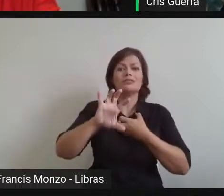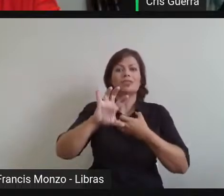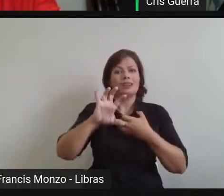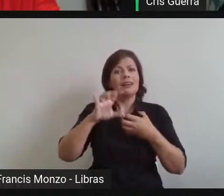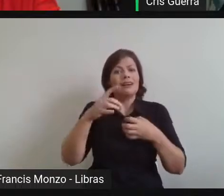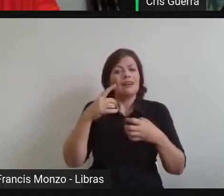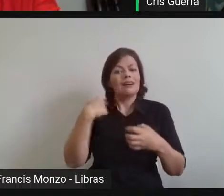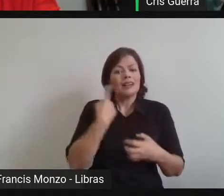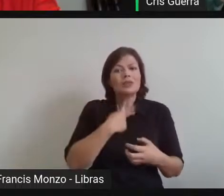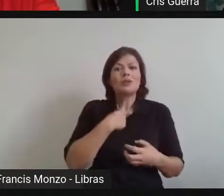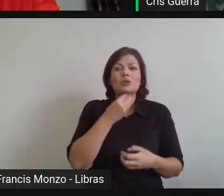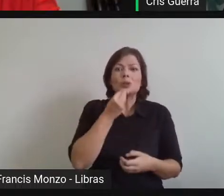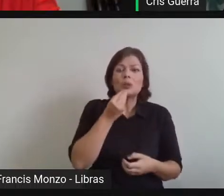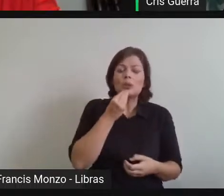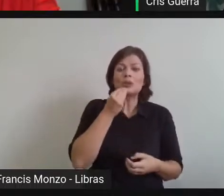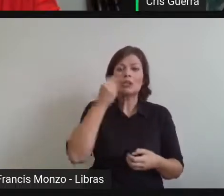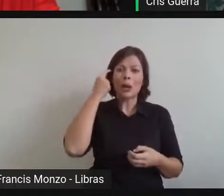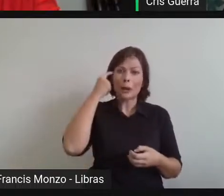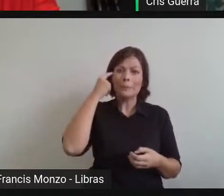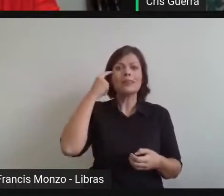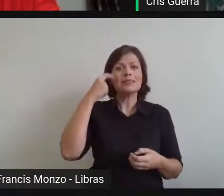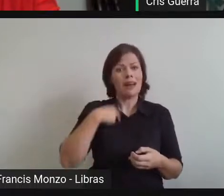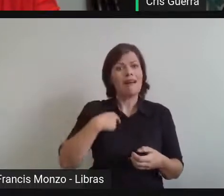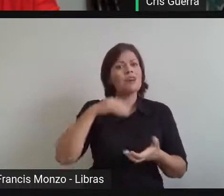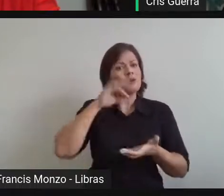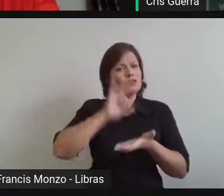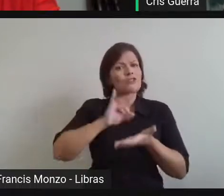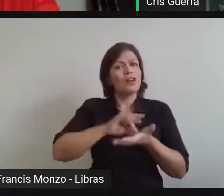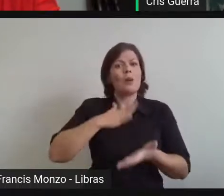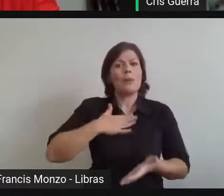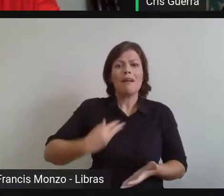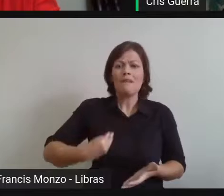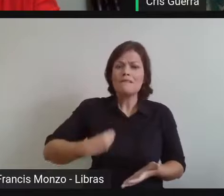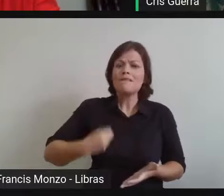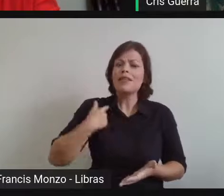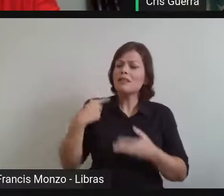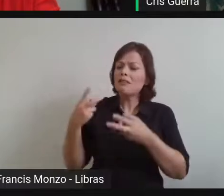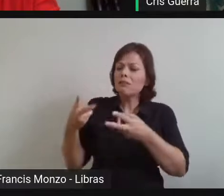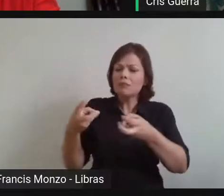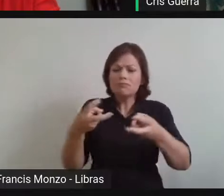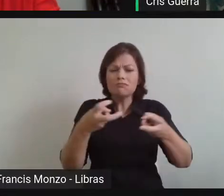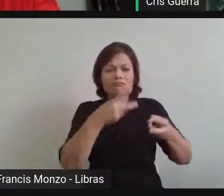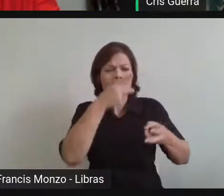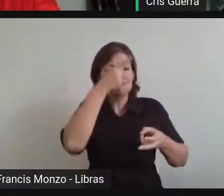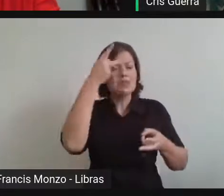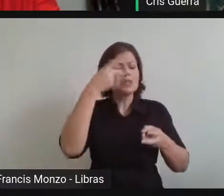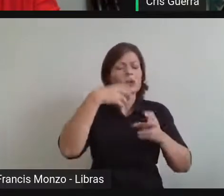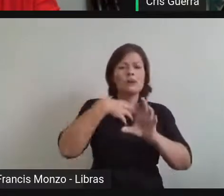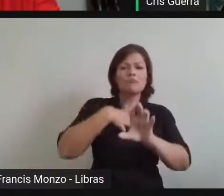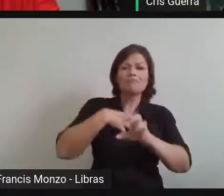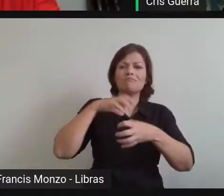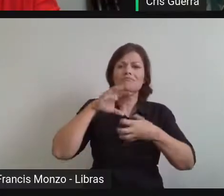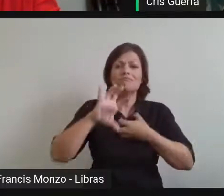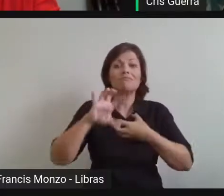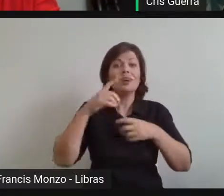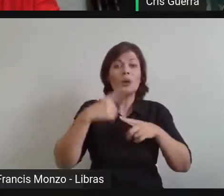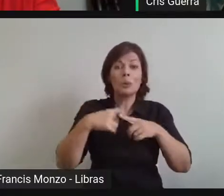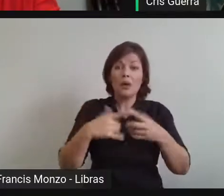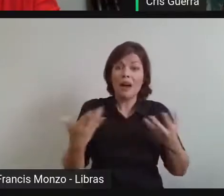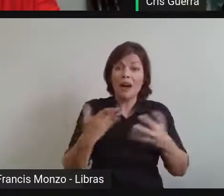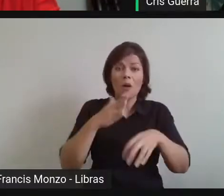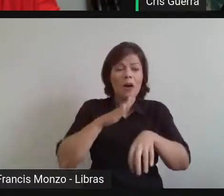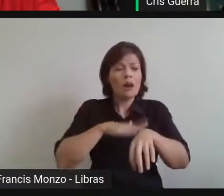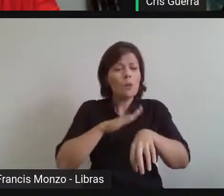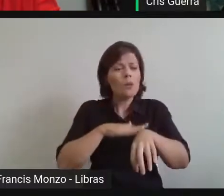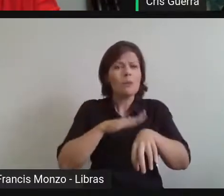empático definitivamente para a minha vida, né? O que eu vou trazer de definitivo desse momento que está passando, que